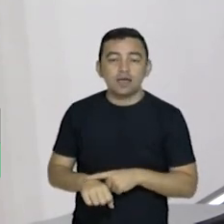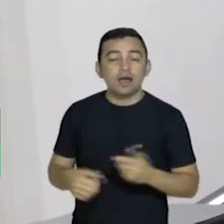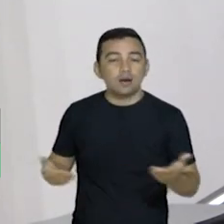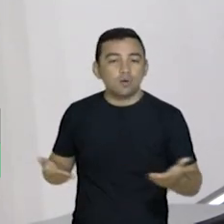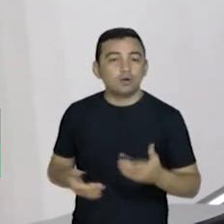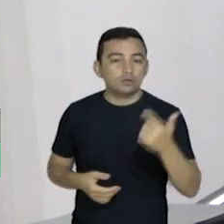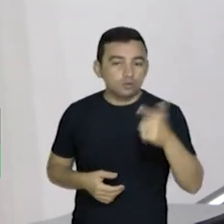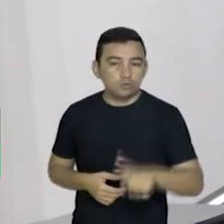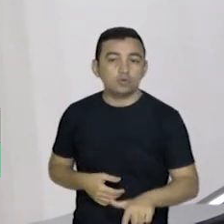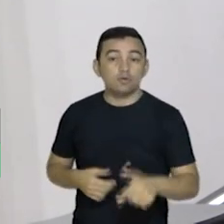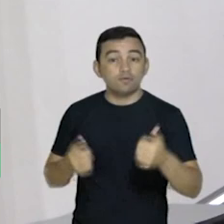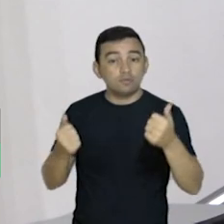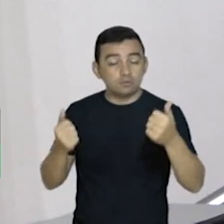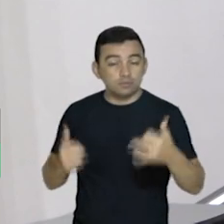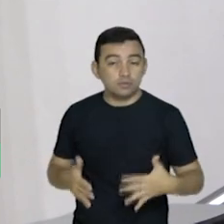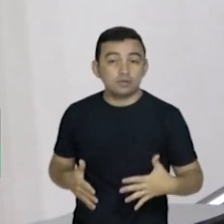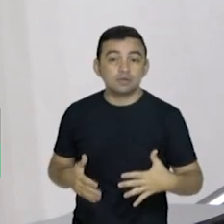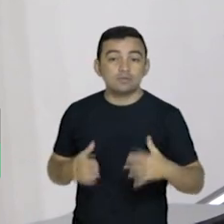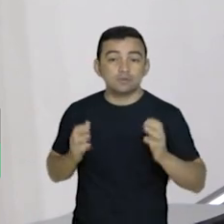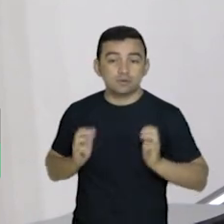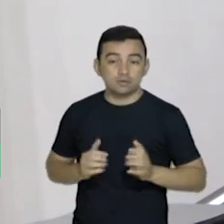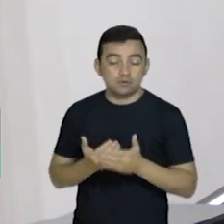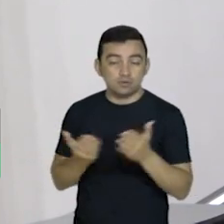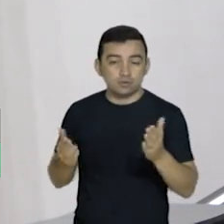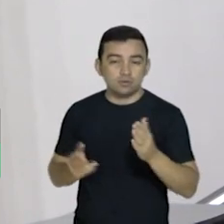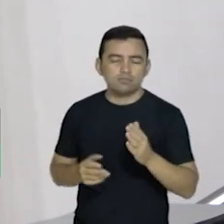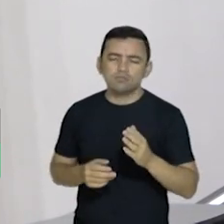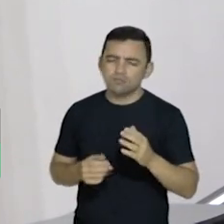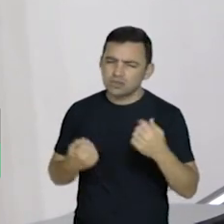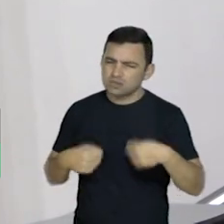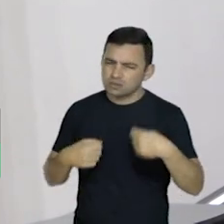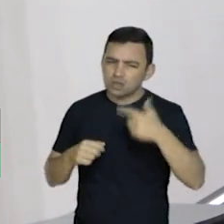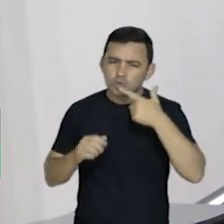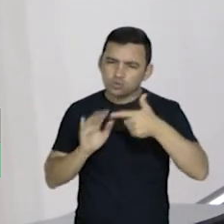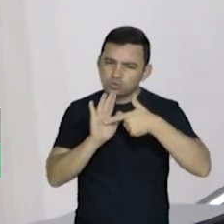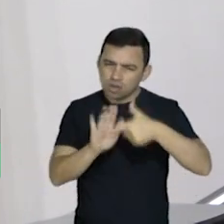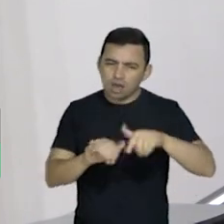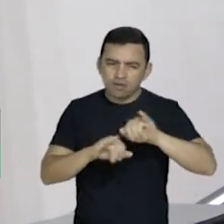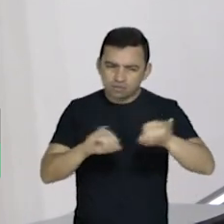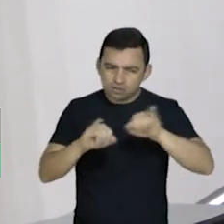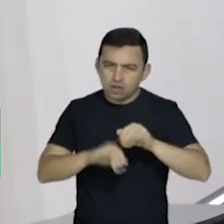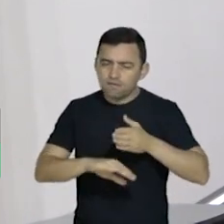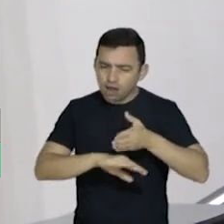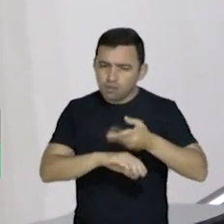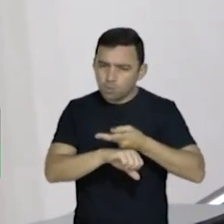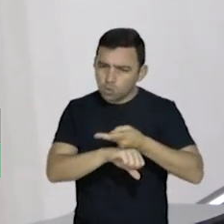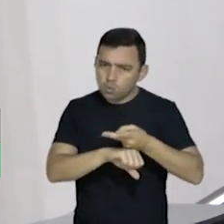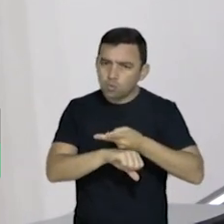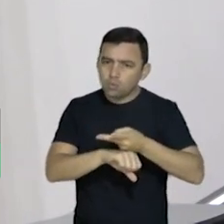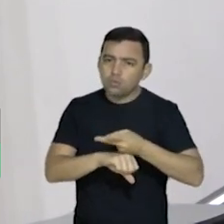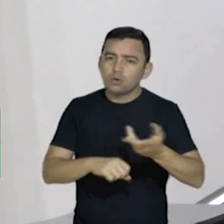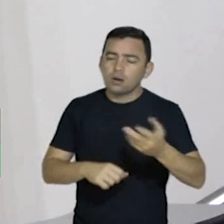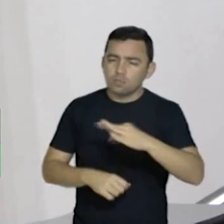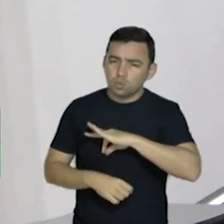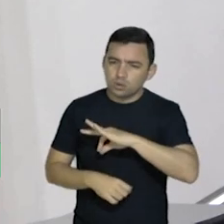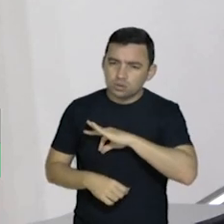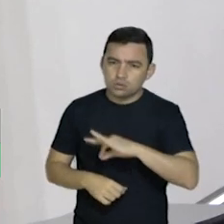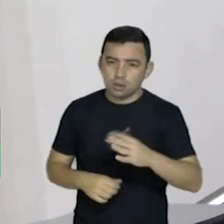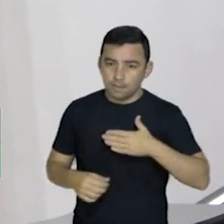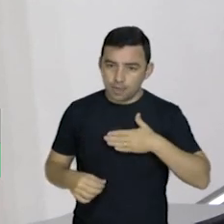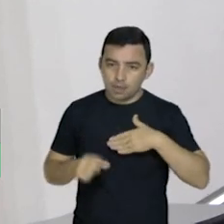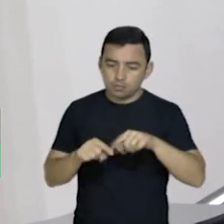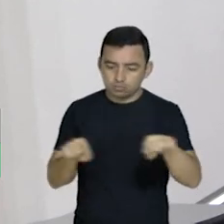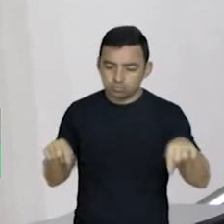ao cidadão Catarinense que denuncie procure as autoridades públicas pode procurar também o gabinete